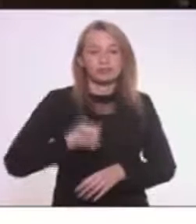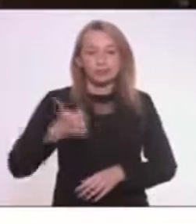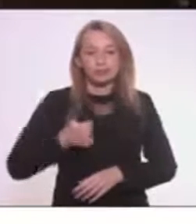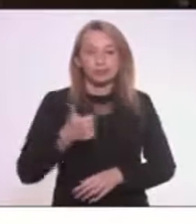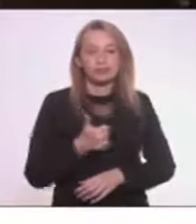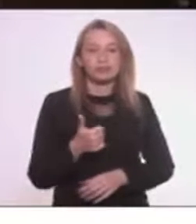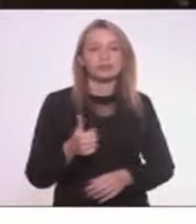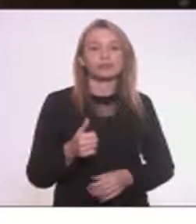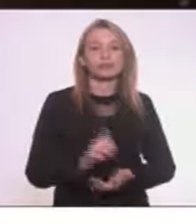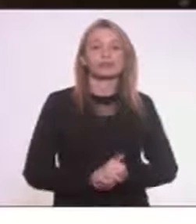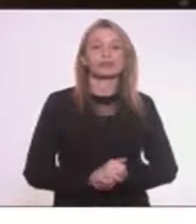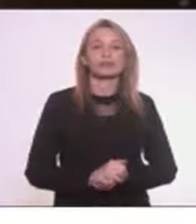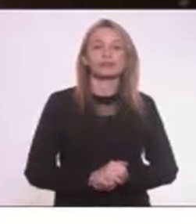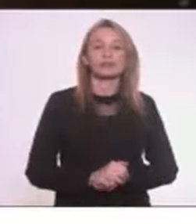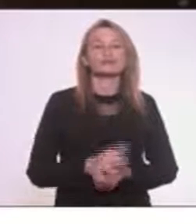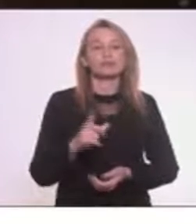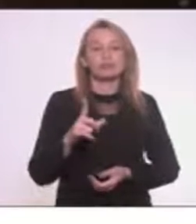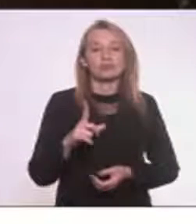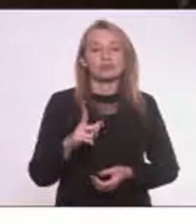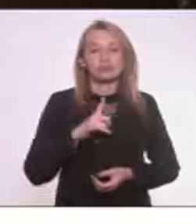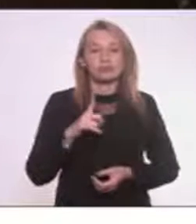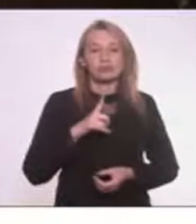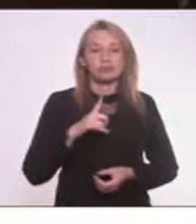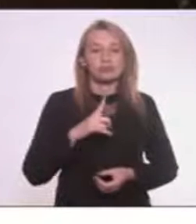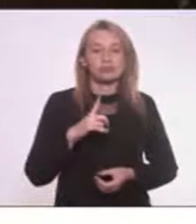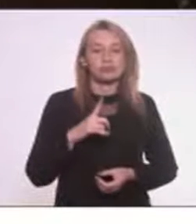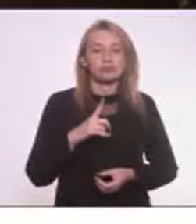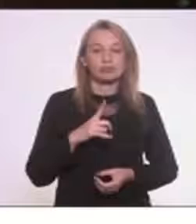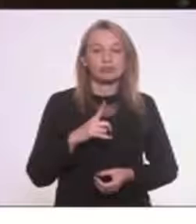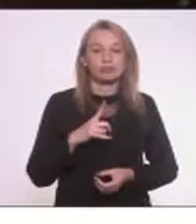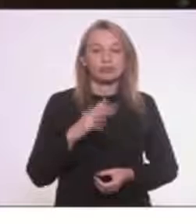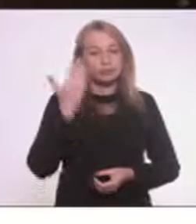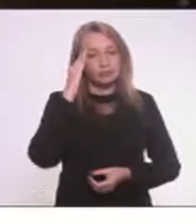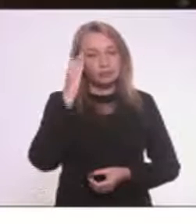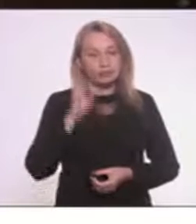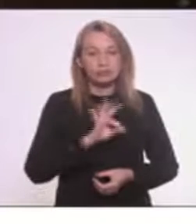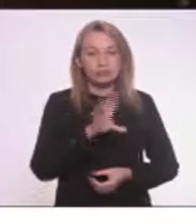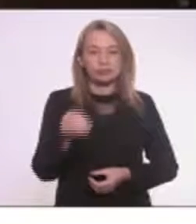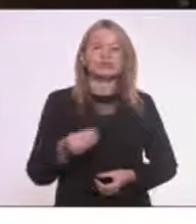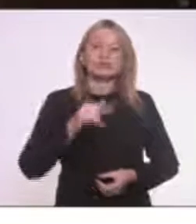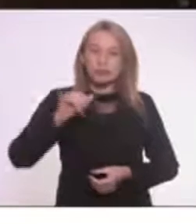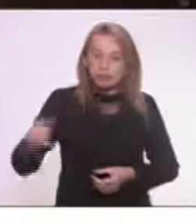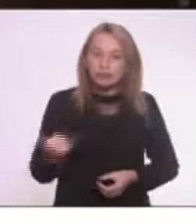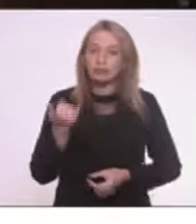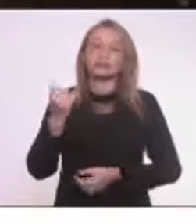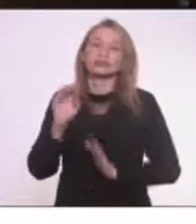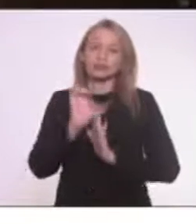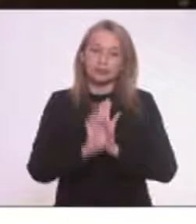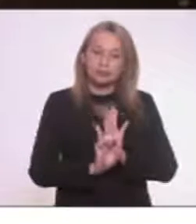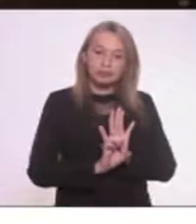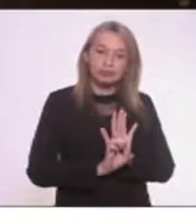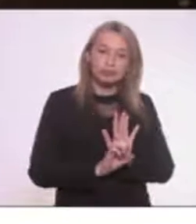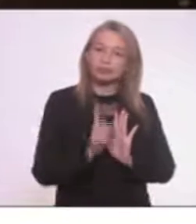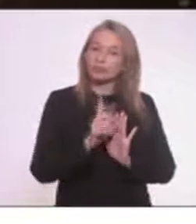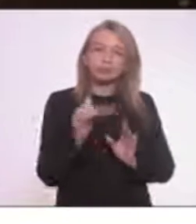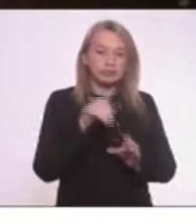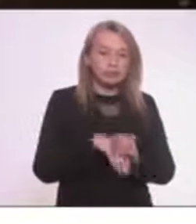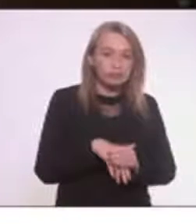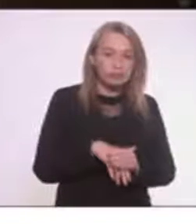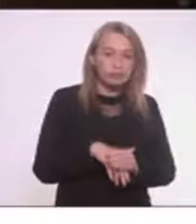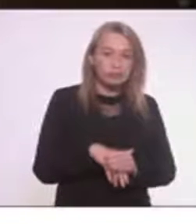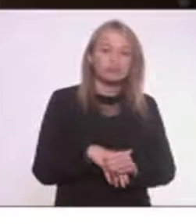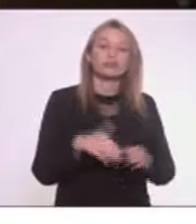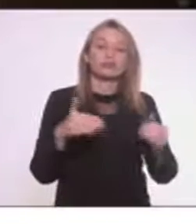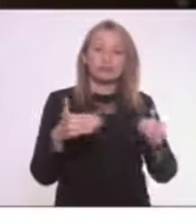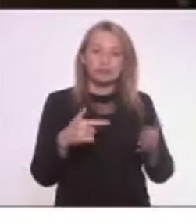há espírito para fazer esse entendimento, a gente aproveita a nossa emenda, o nosso destaque que ainda não foi votado, se faz